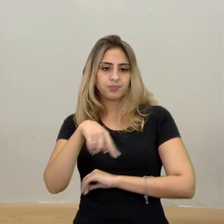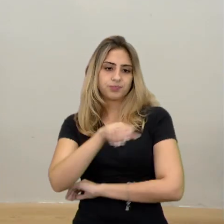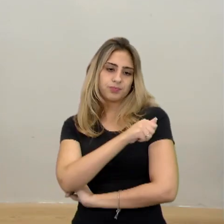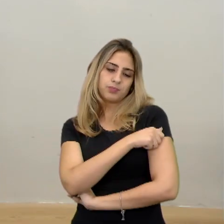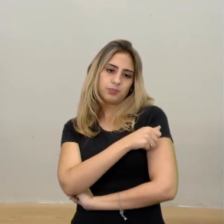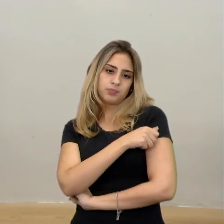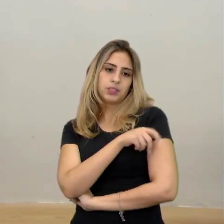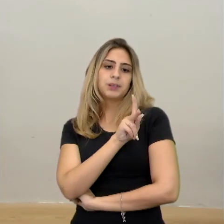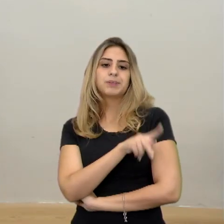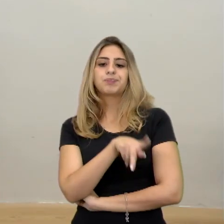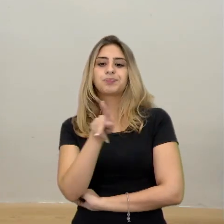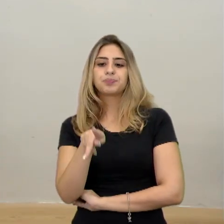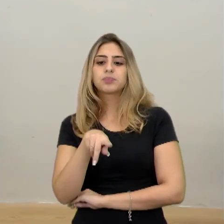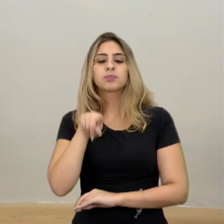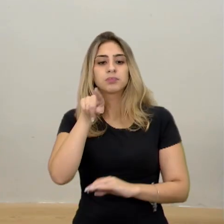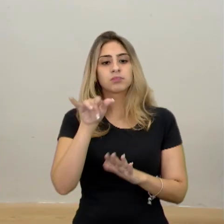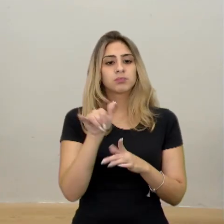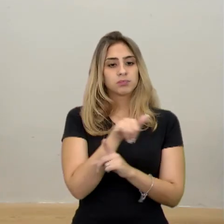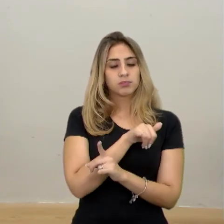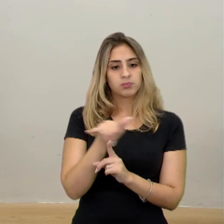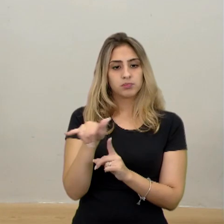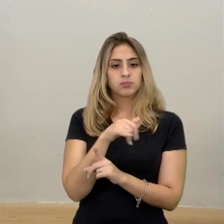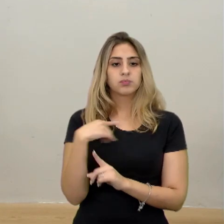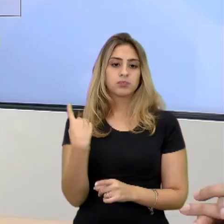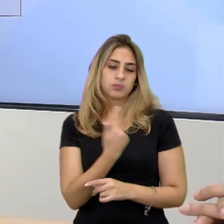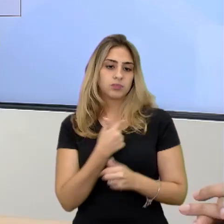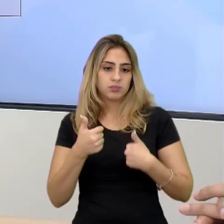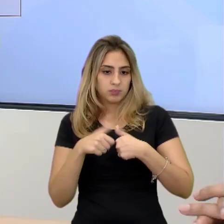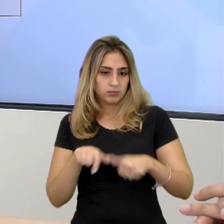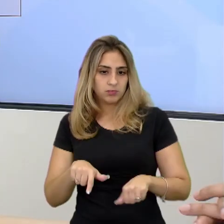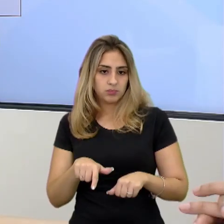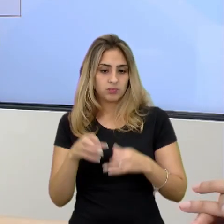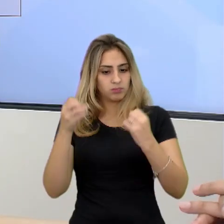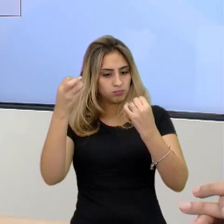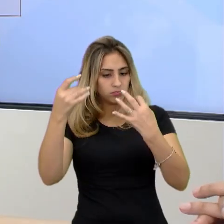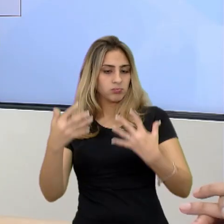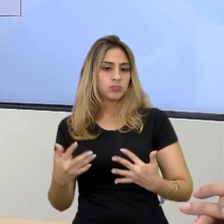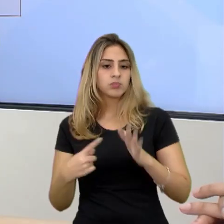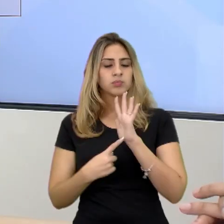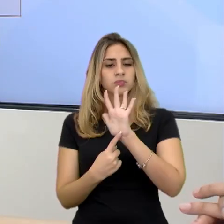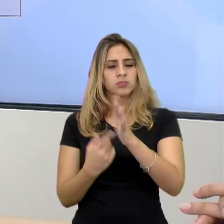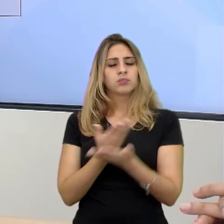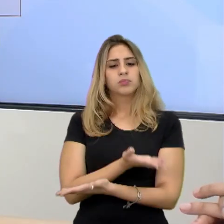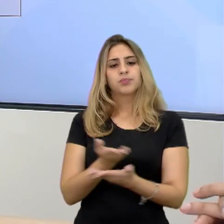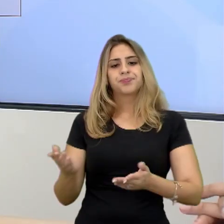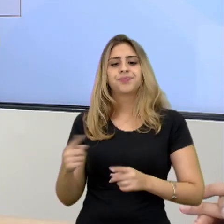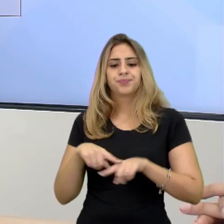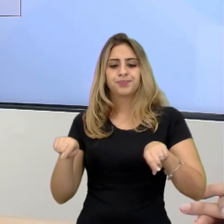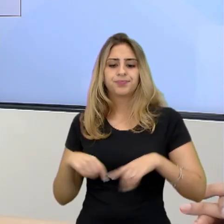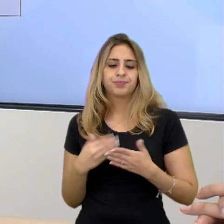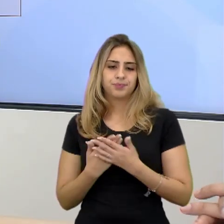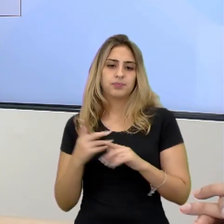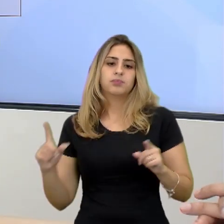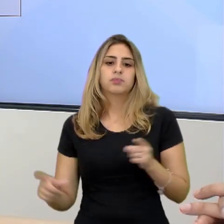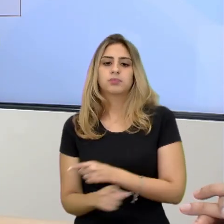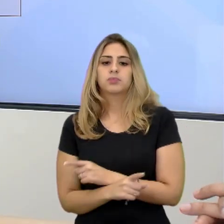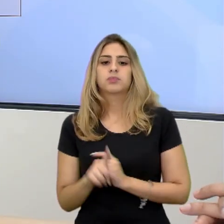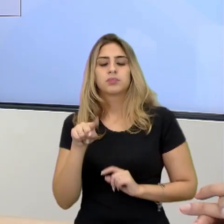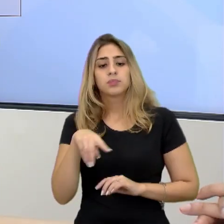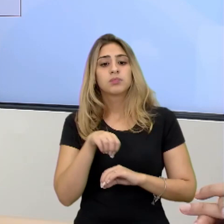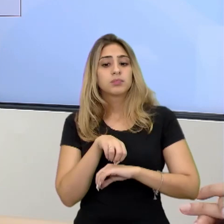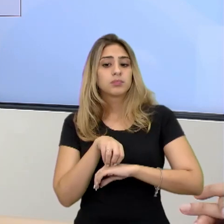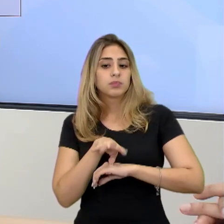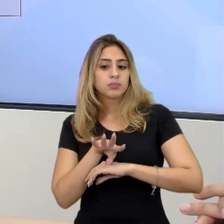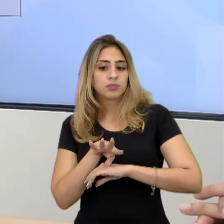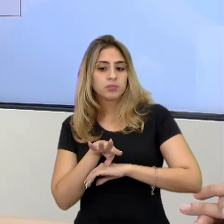né? Professores, essa estratégia, né, que nós estamos aqui mostrando para vocês de sala de aula invertida, é uma